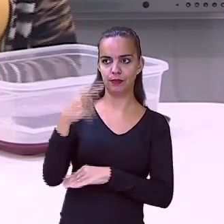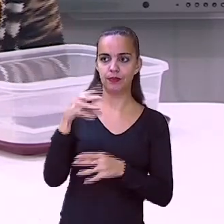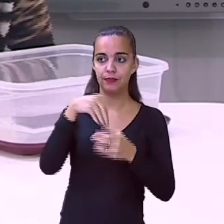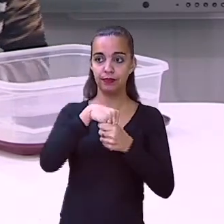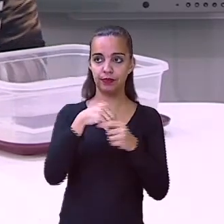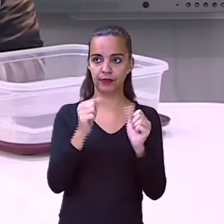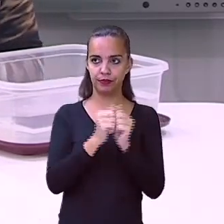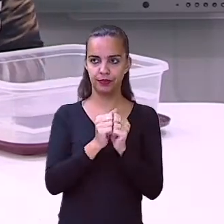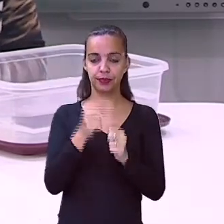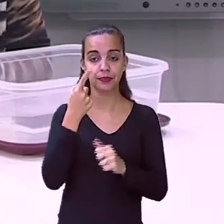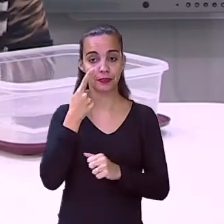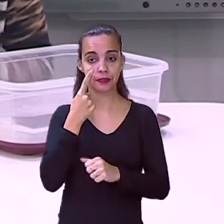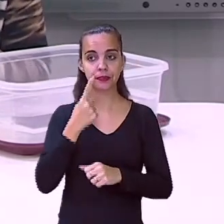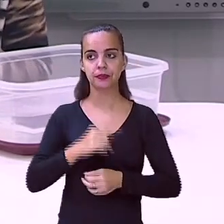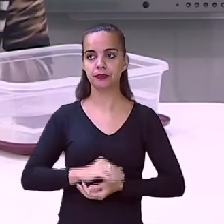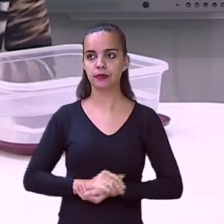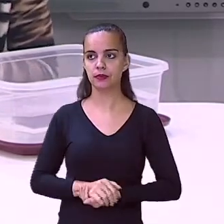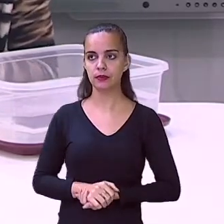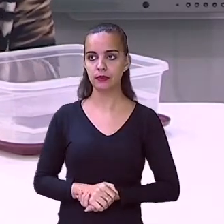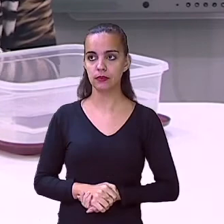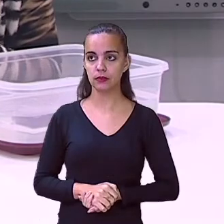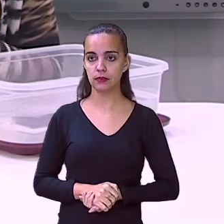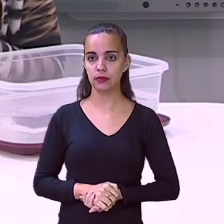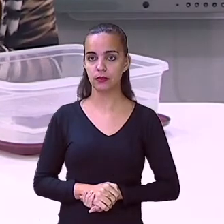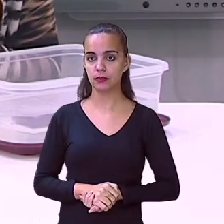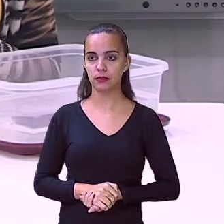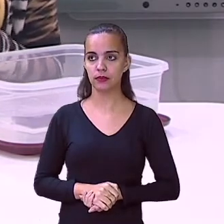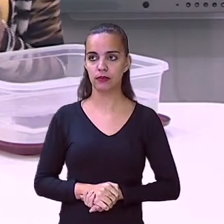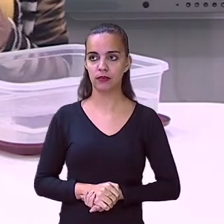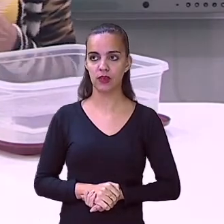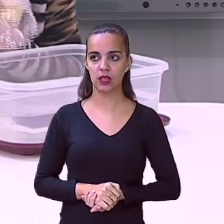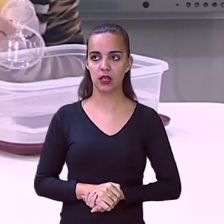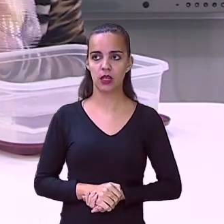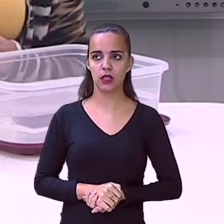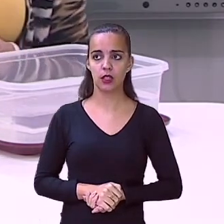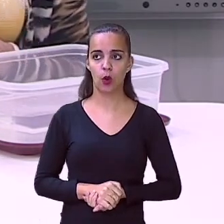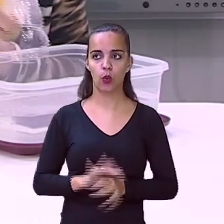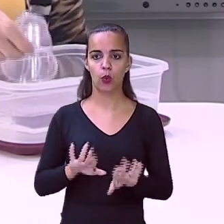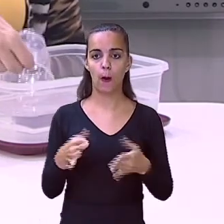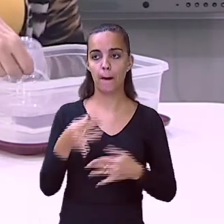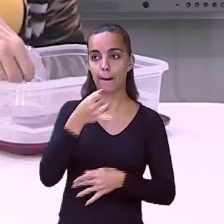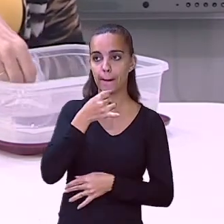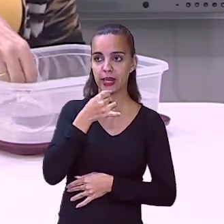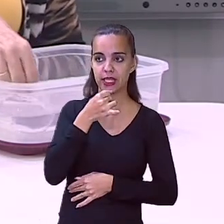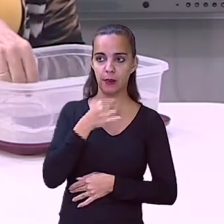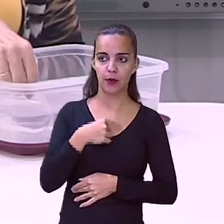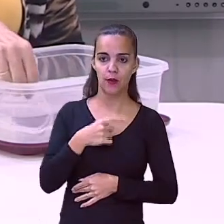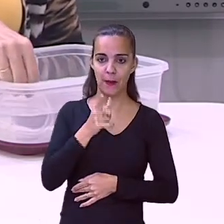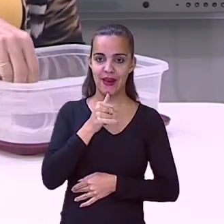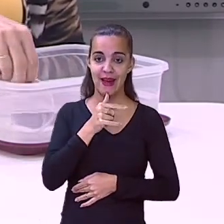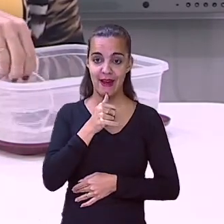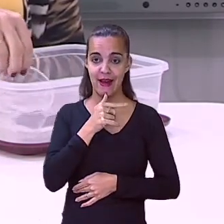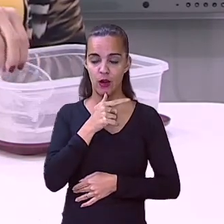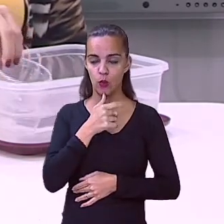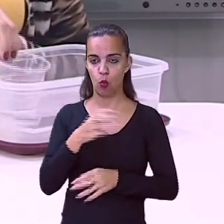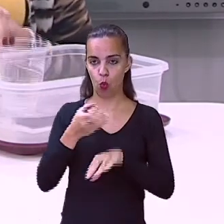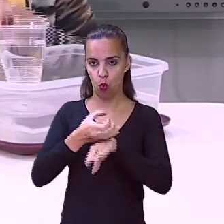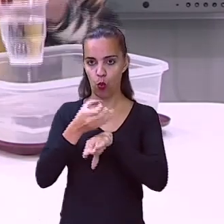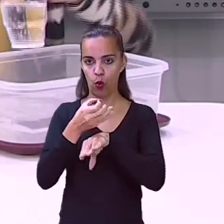esses componentes. Como é que eu vou fazer? Eu vou pegar